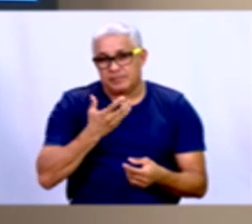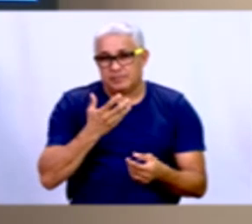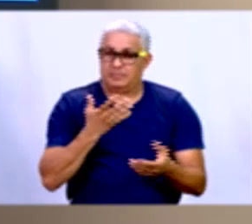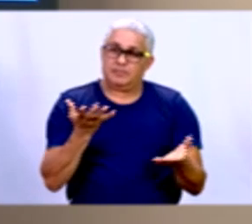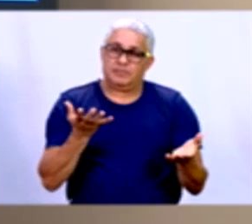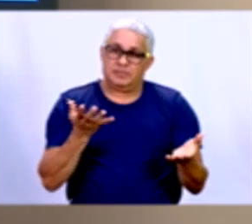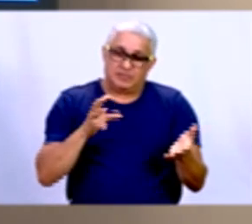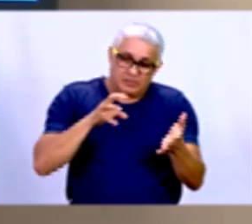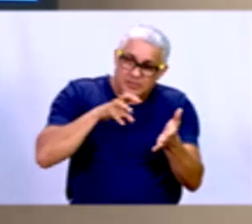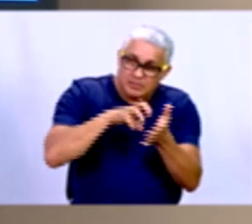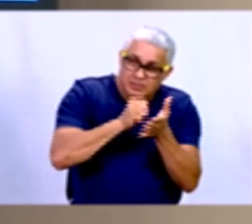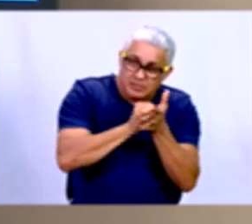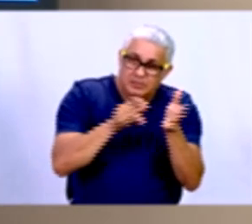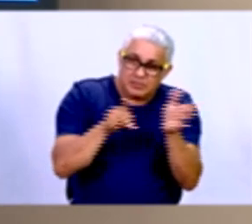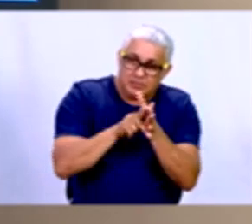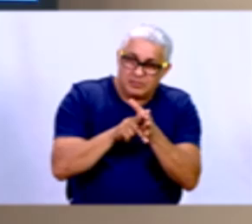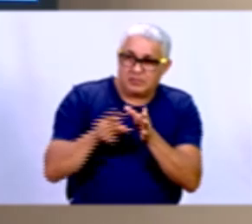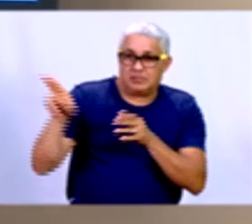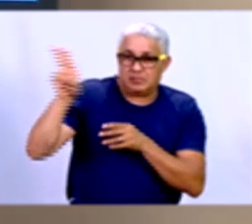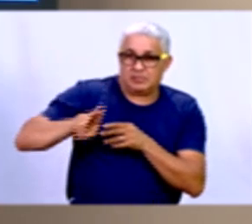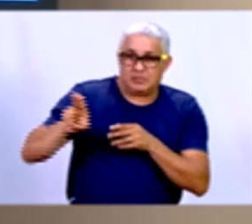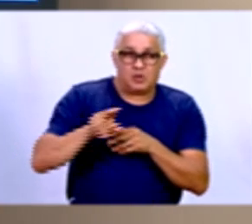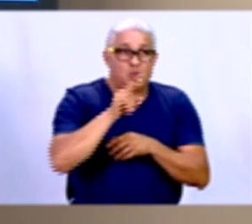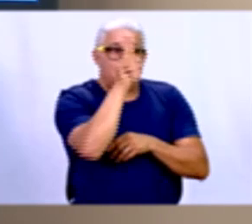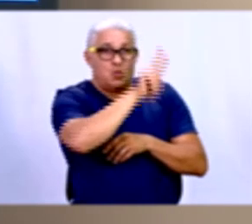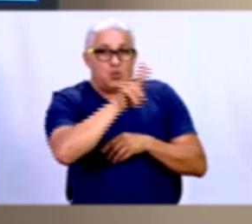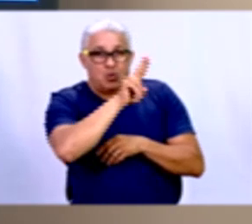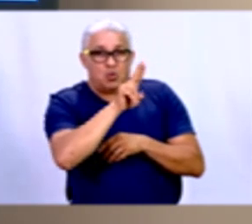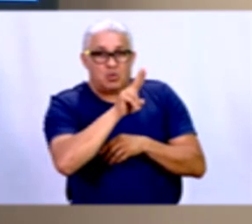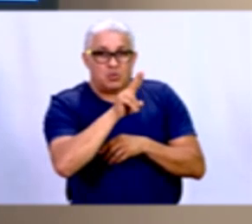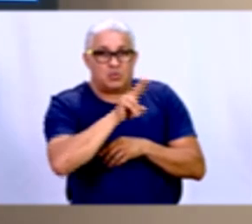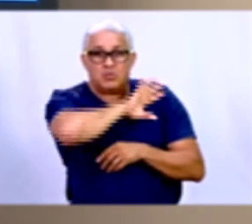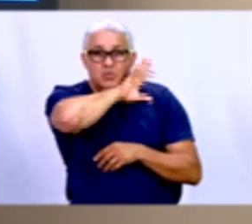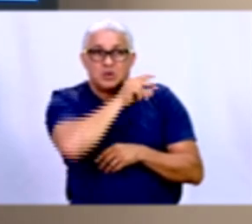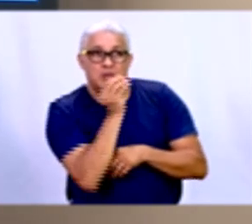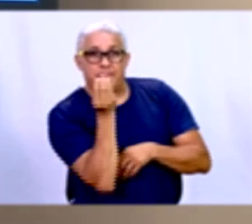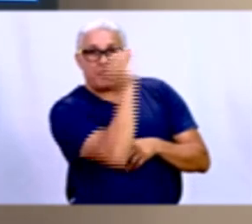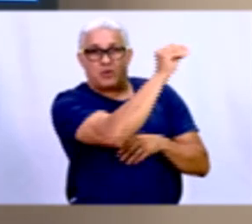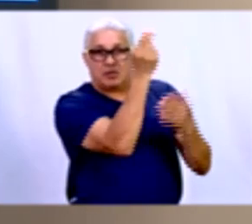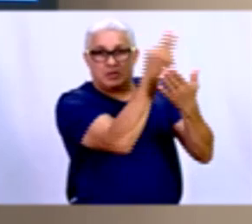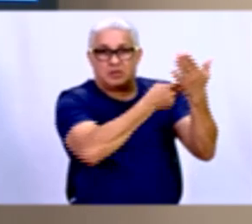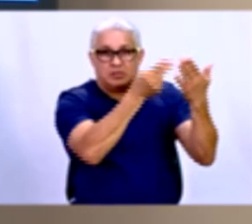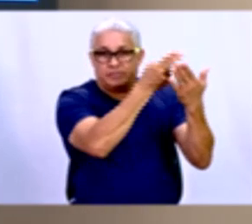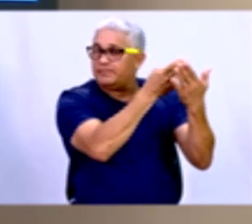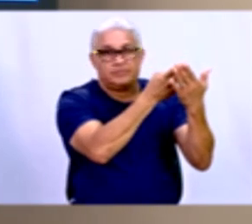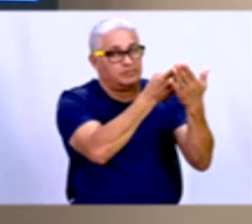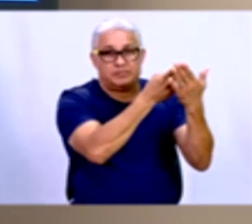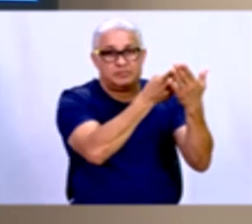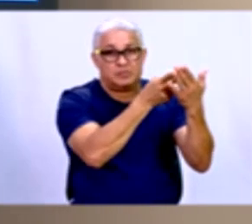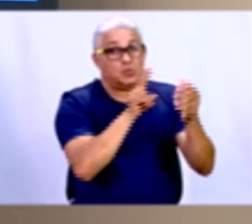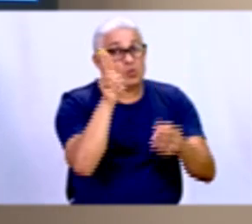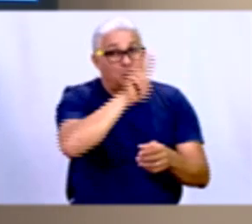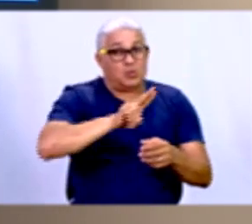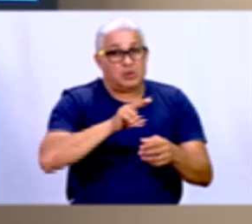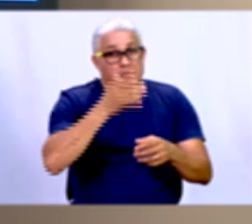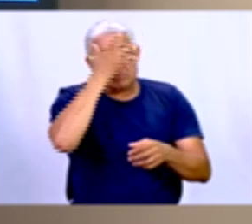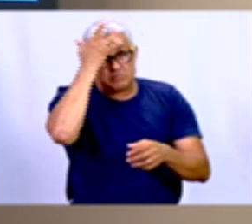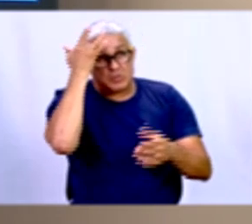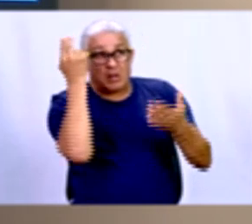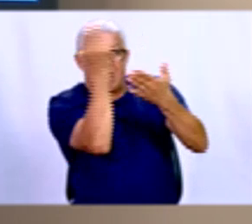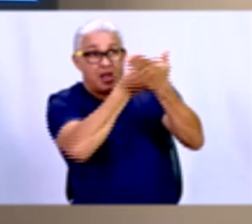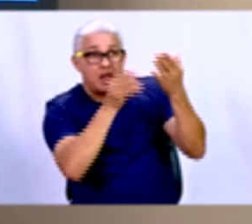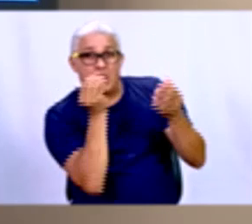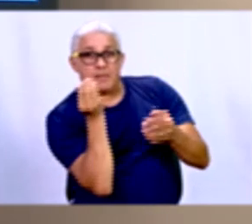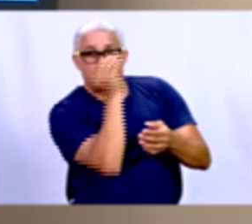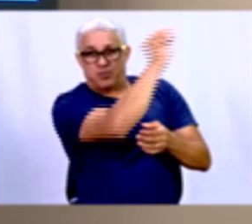cadastro de usuário, eu não vou usar no ícone um animal, certo? Eu vou usar uma pessoa.